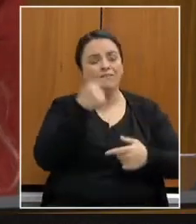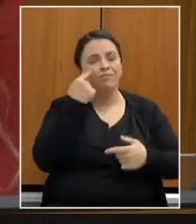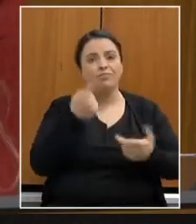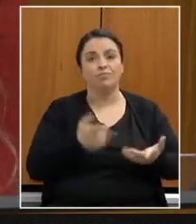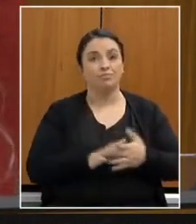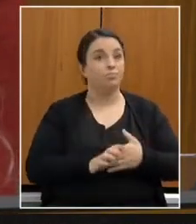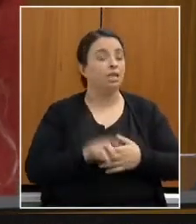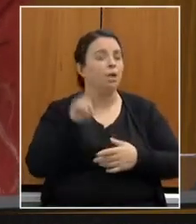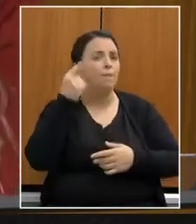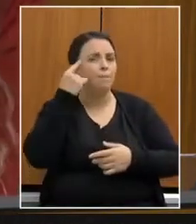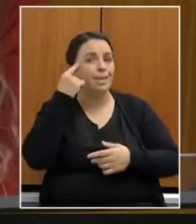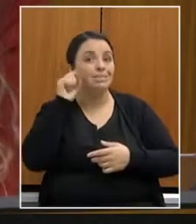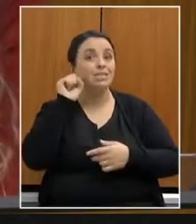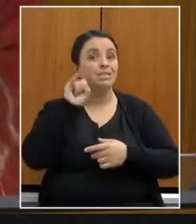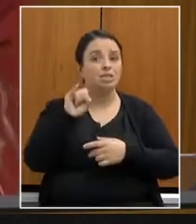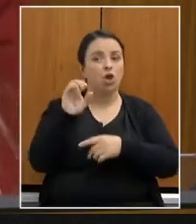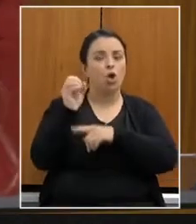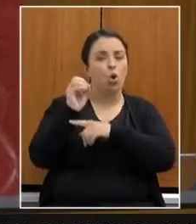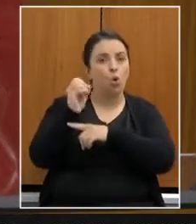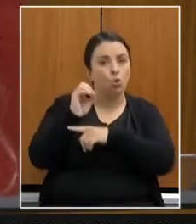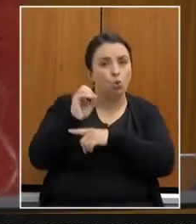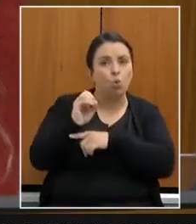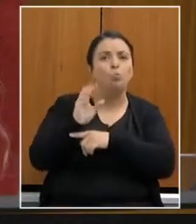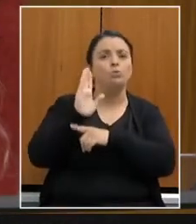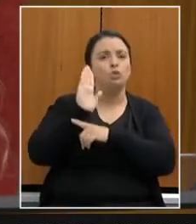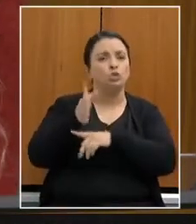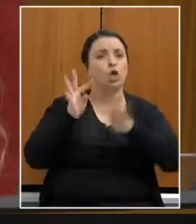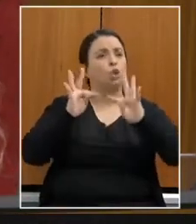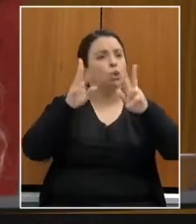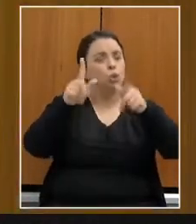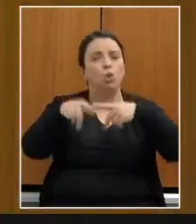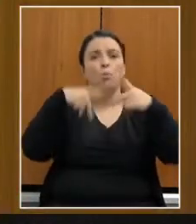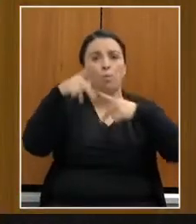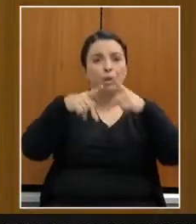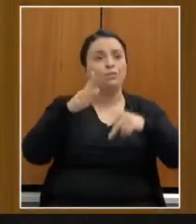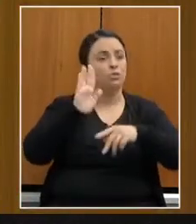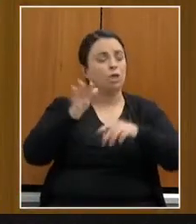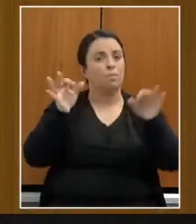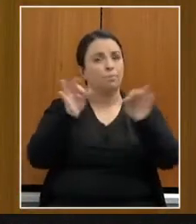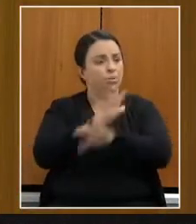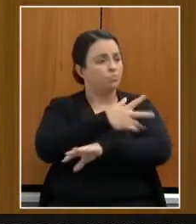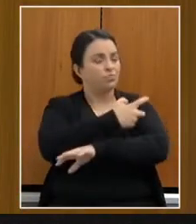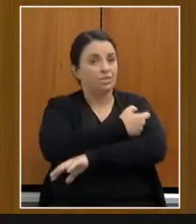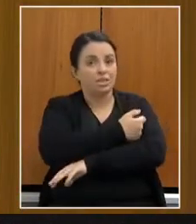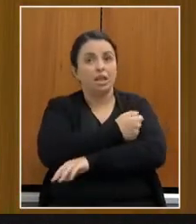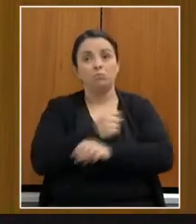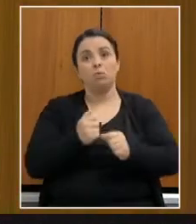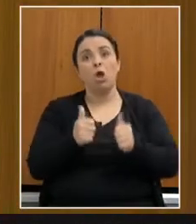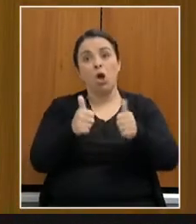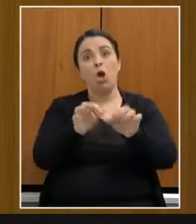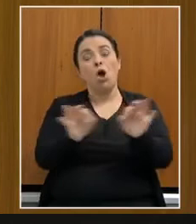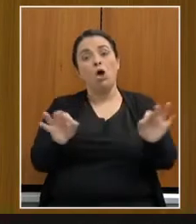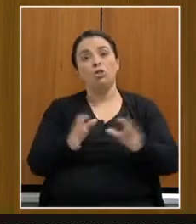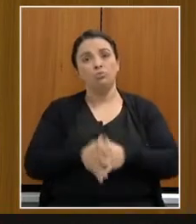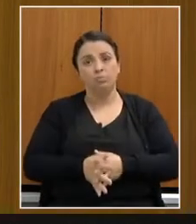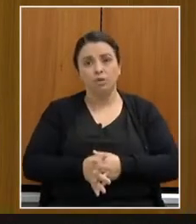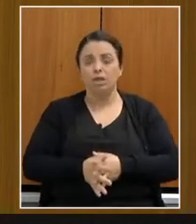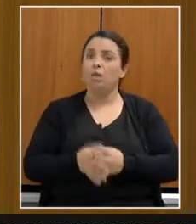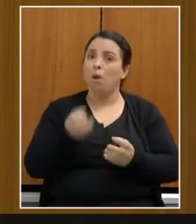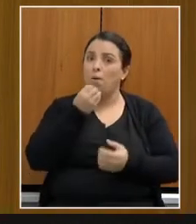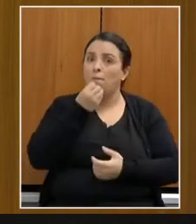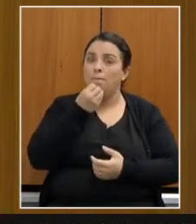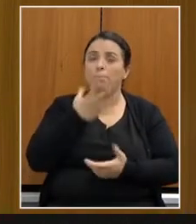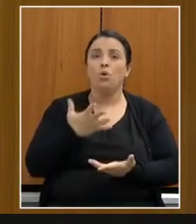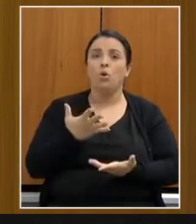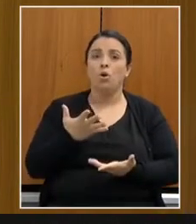vacinada a imunidade é pela vacina e não pela contaminação eu deixo a reflexão que valeria a pena ter um pouco